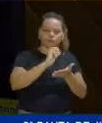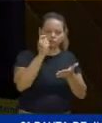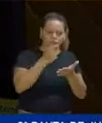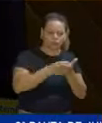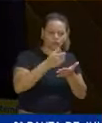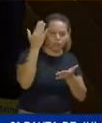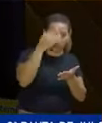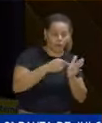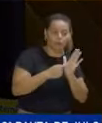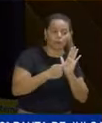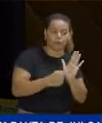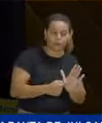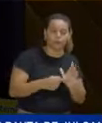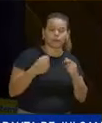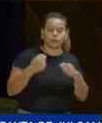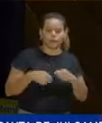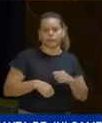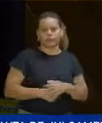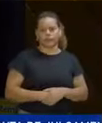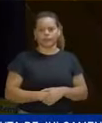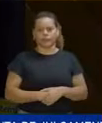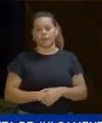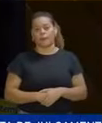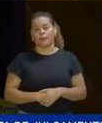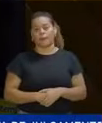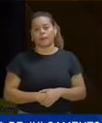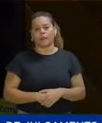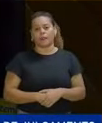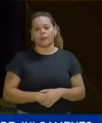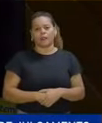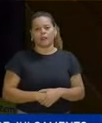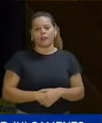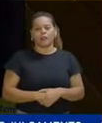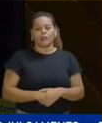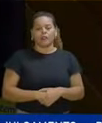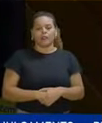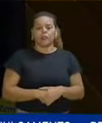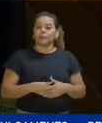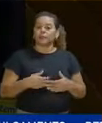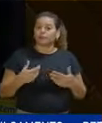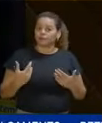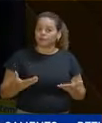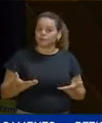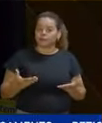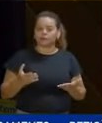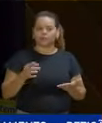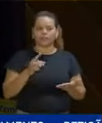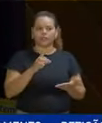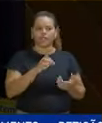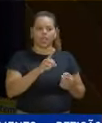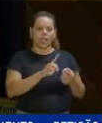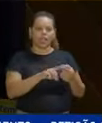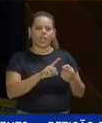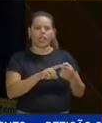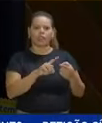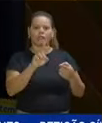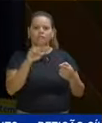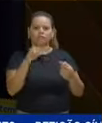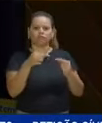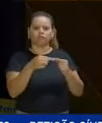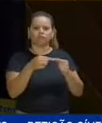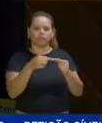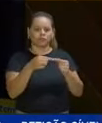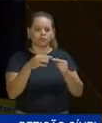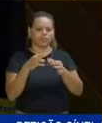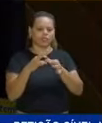parcial. Pelo que se extrai dos dispositivos legais, a prestação de contas é uma condição vinculada à